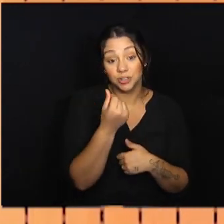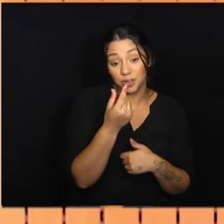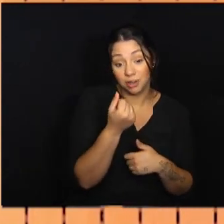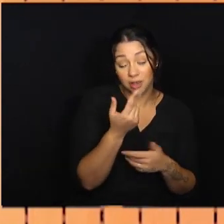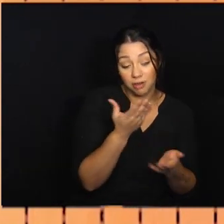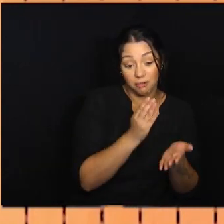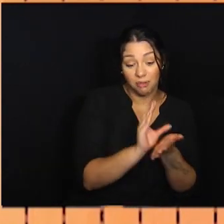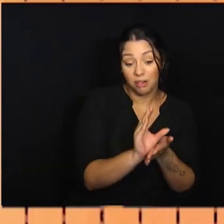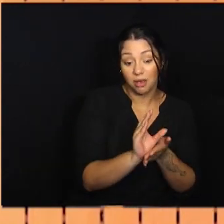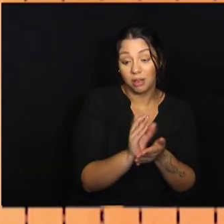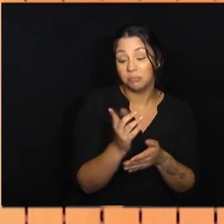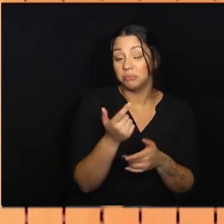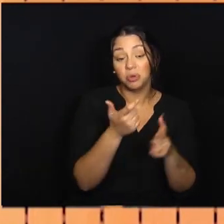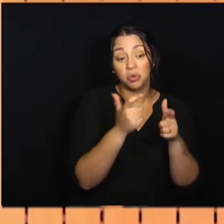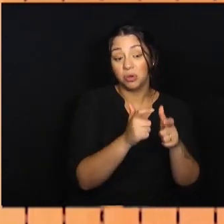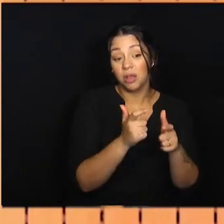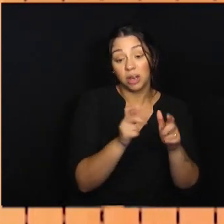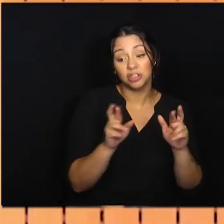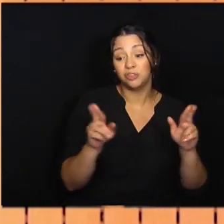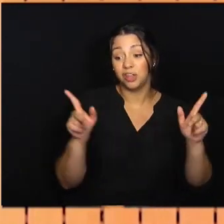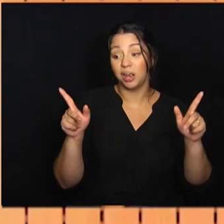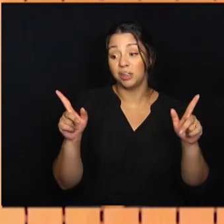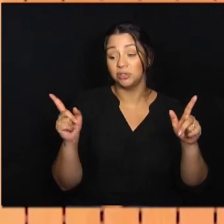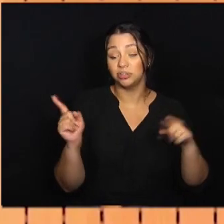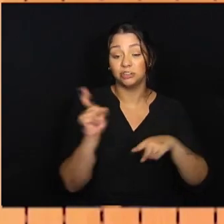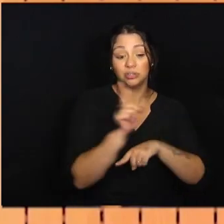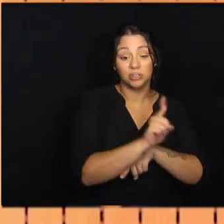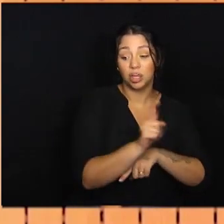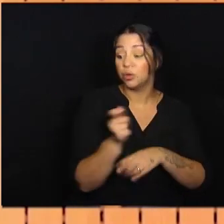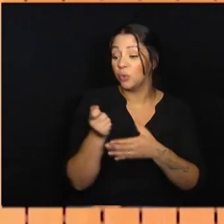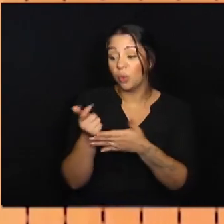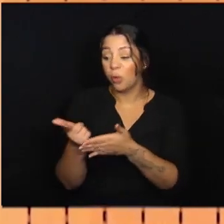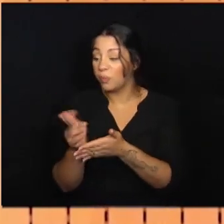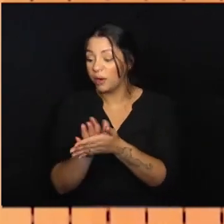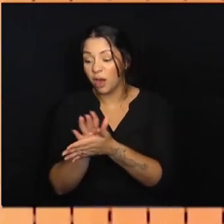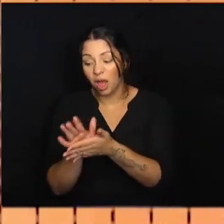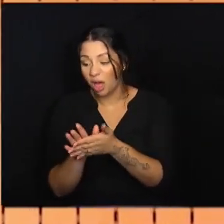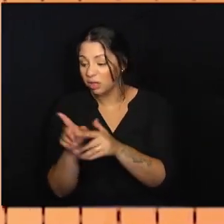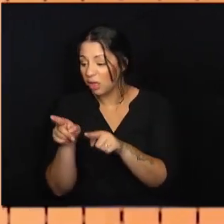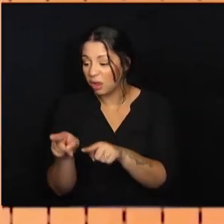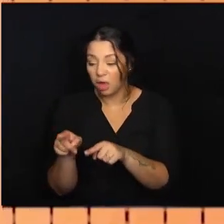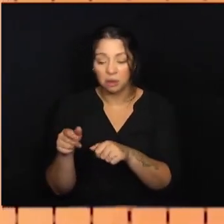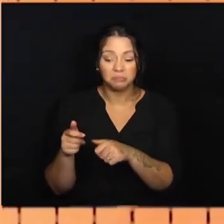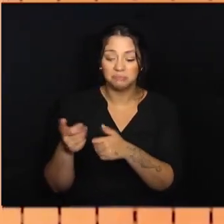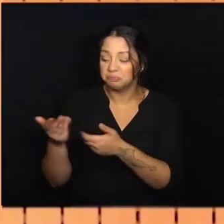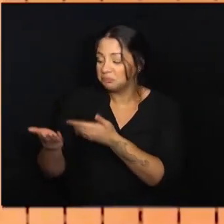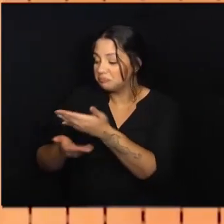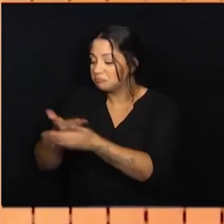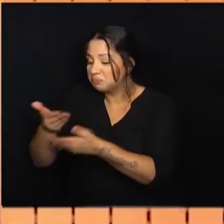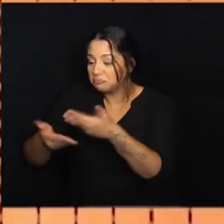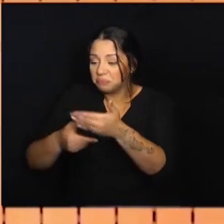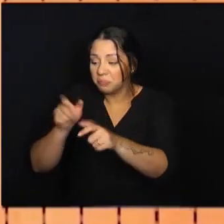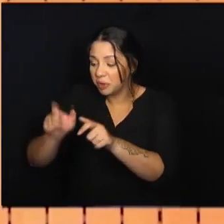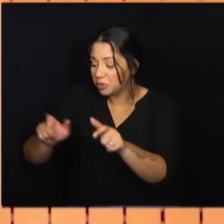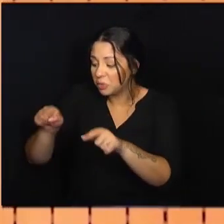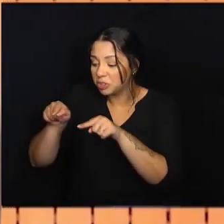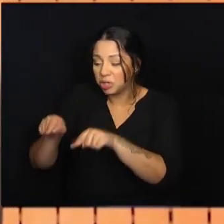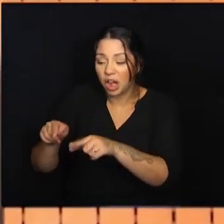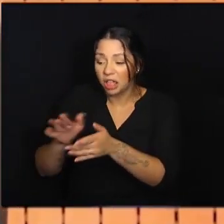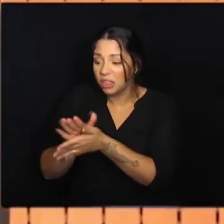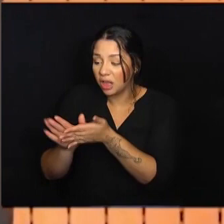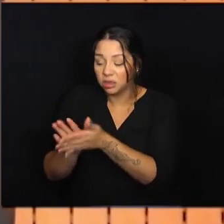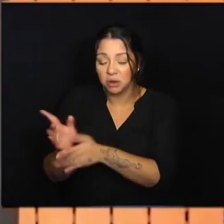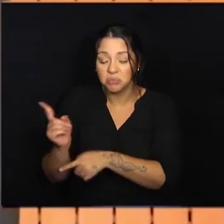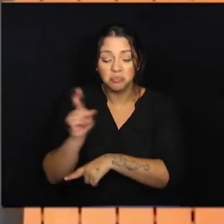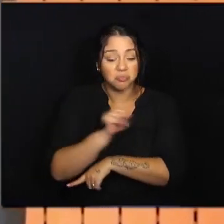numa outra região da cidade, ele não consome lá, ele não convive na comunidade. Então, essa era uma reflexão que a gente